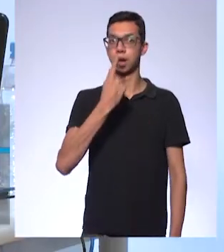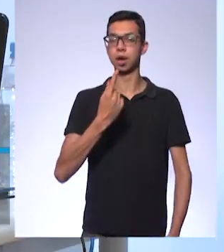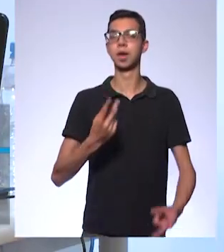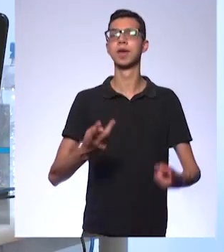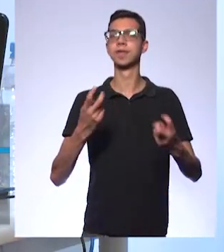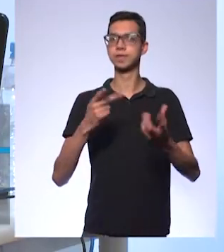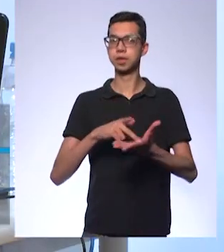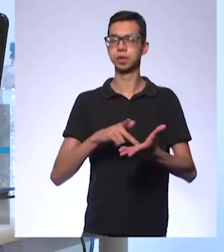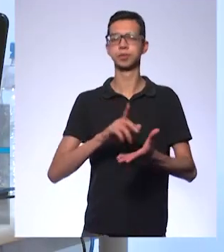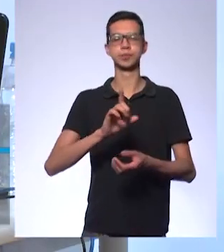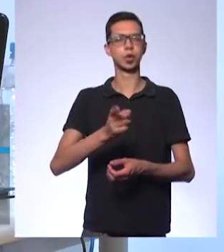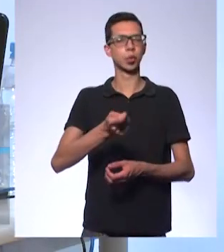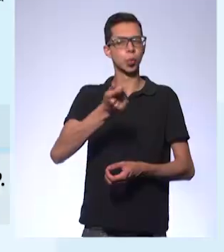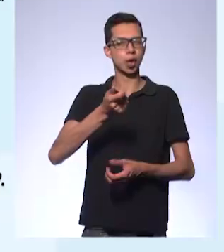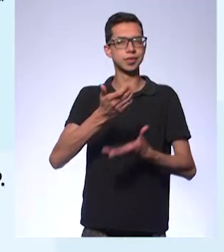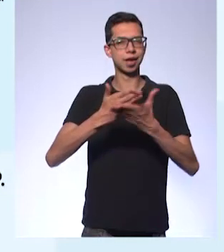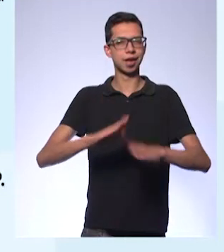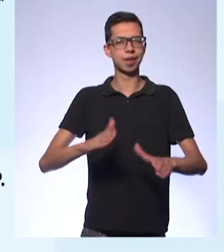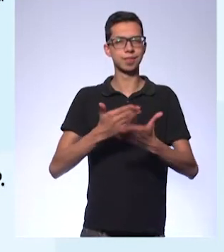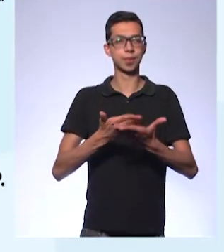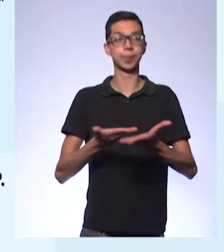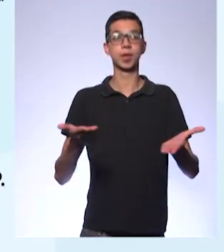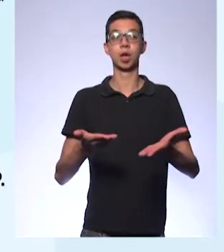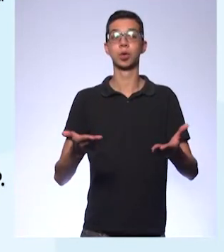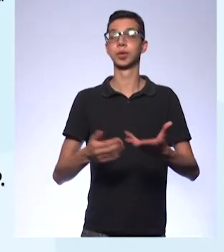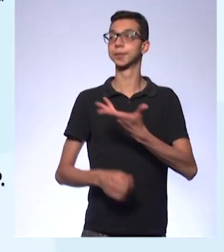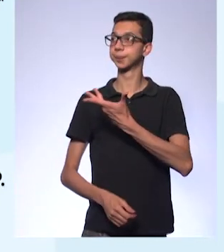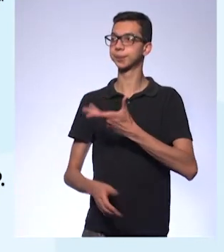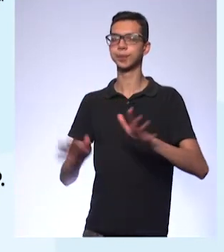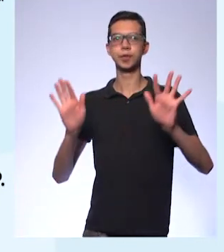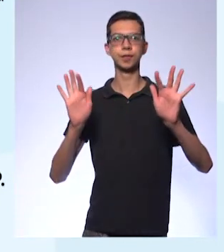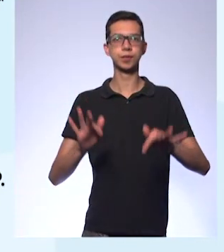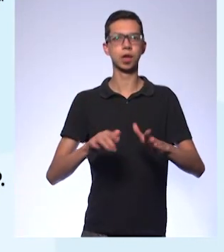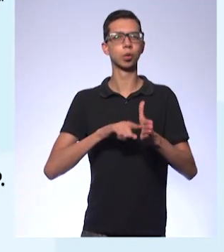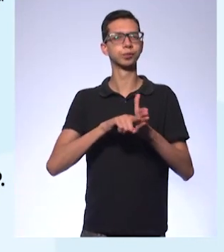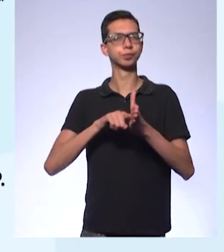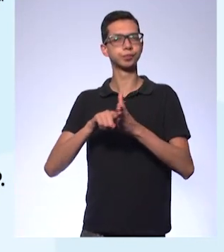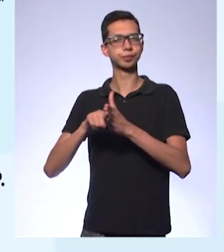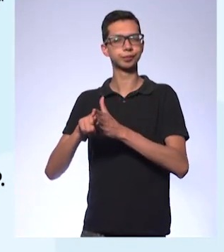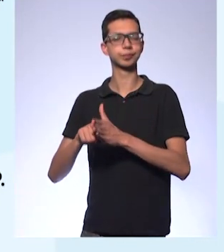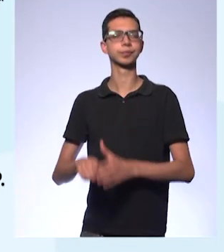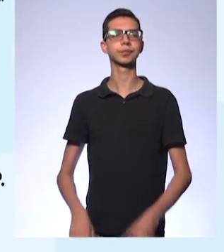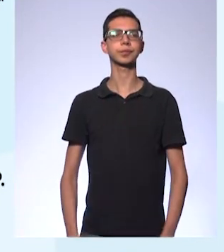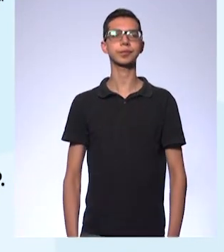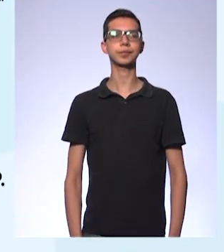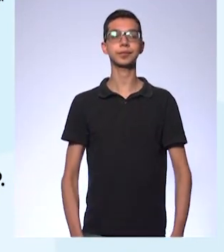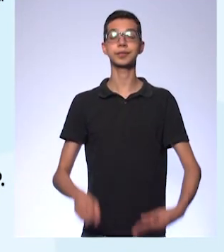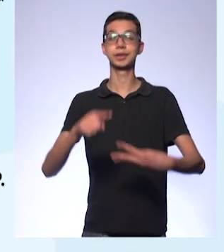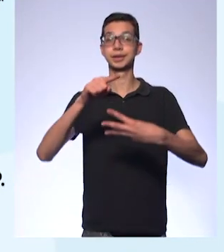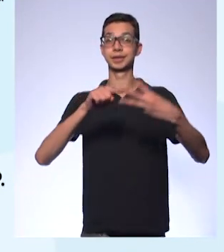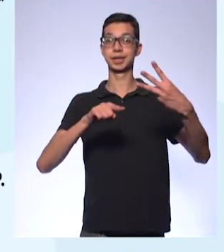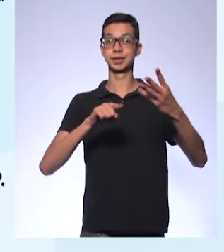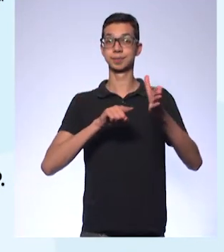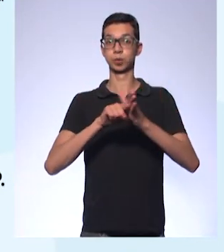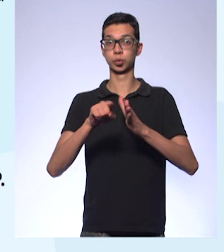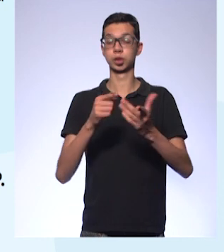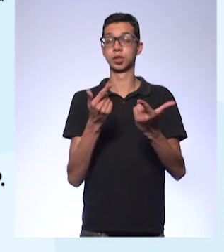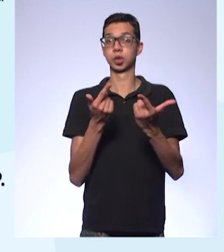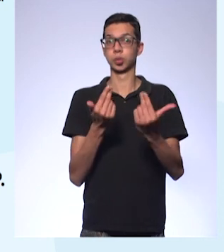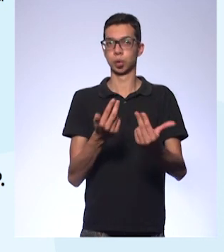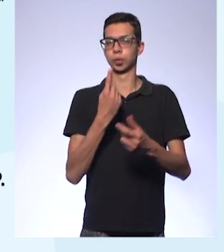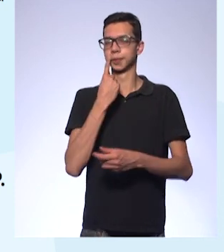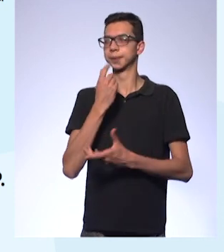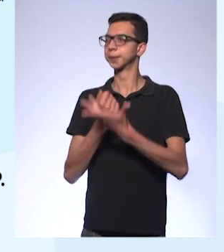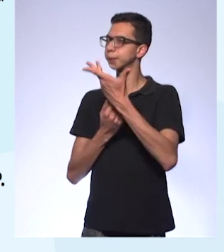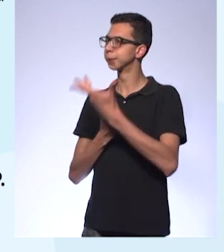tá acabando a aula. Na tela, vamos fazer a sondagem final? As mesmas 3 perguntinhas. Vamos